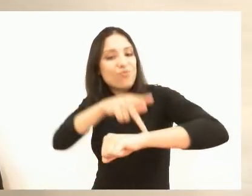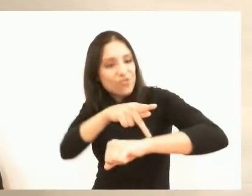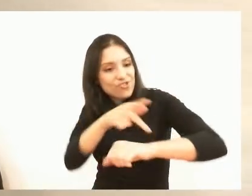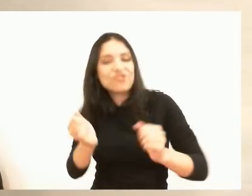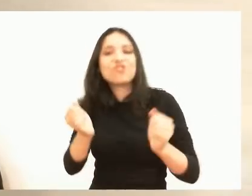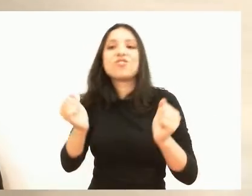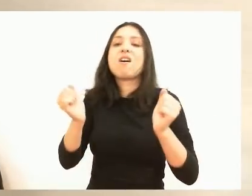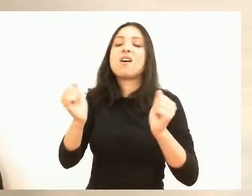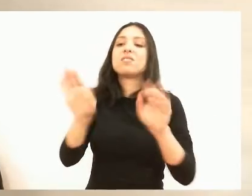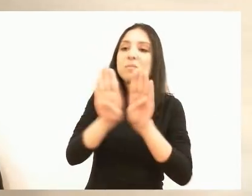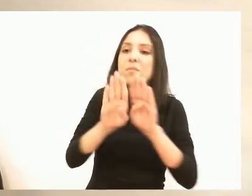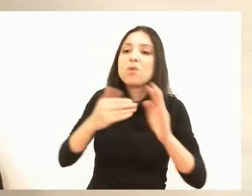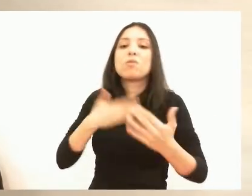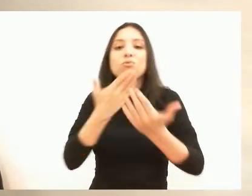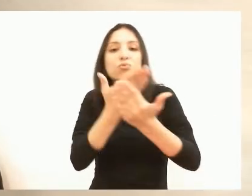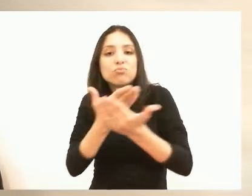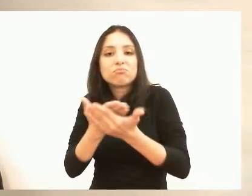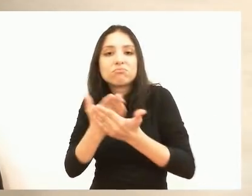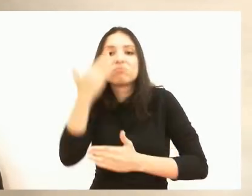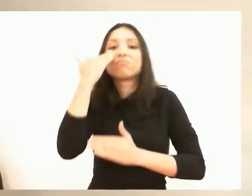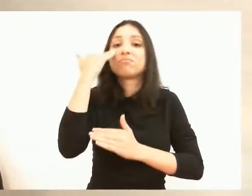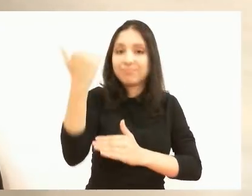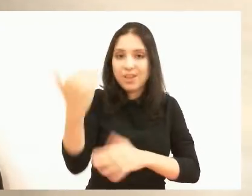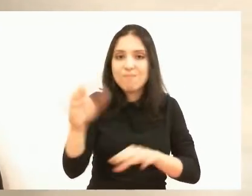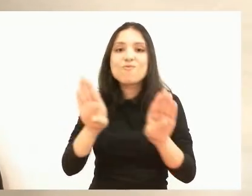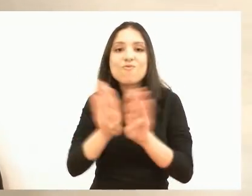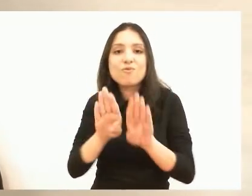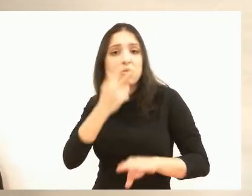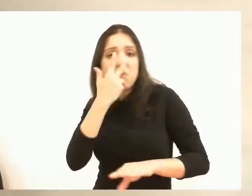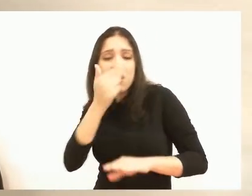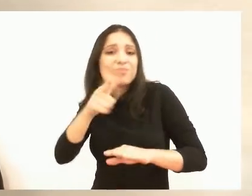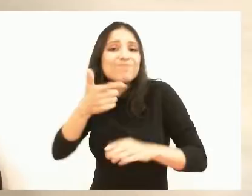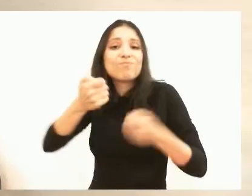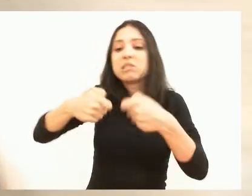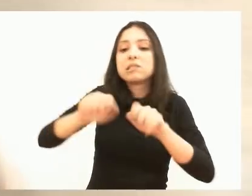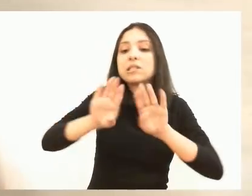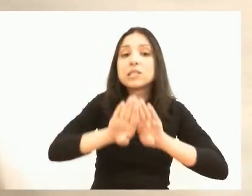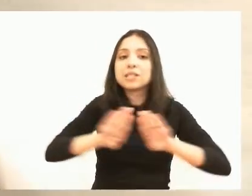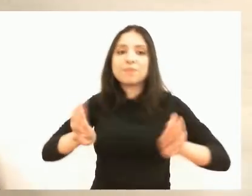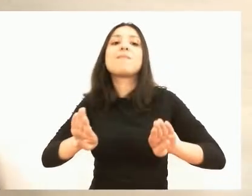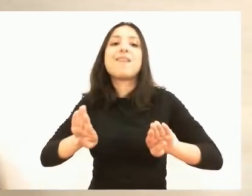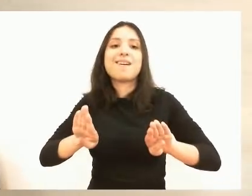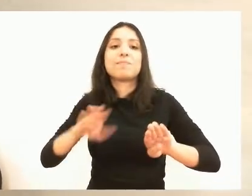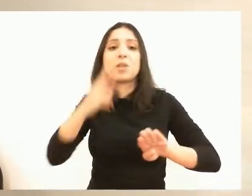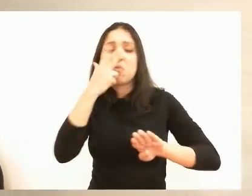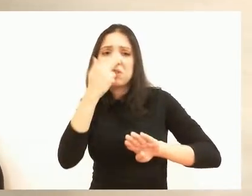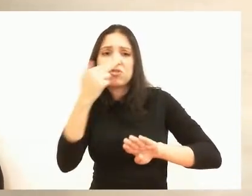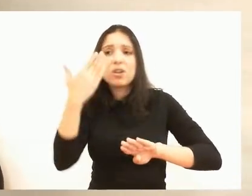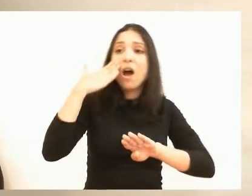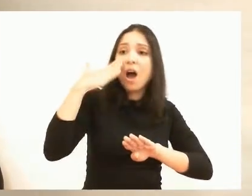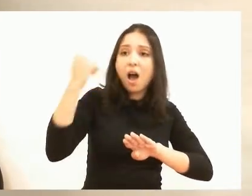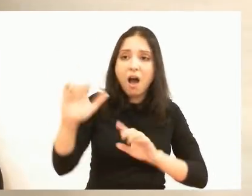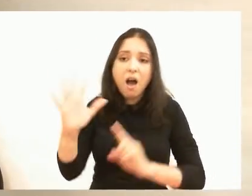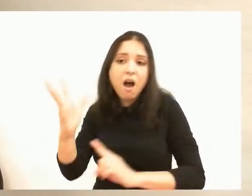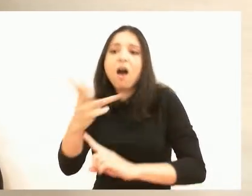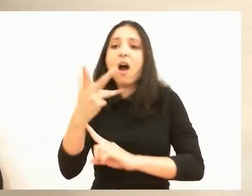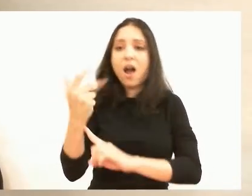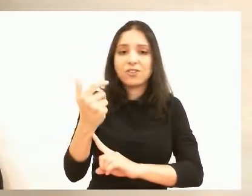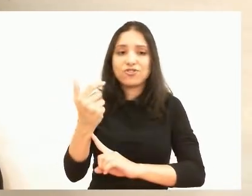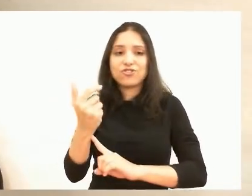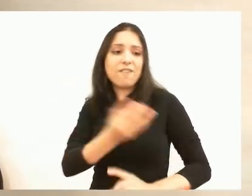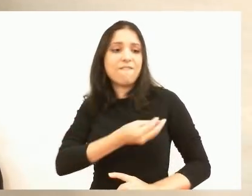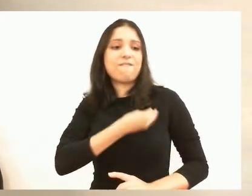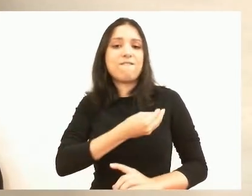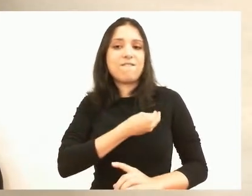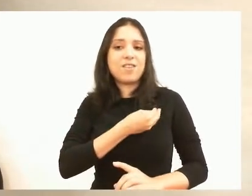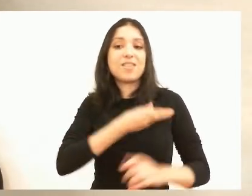e não tem muito essa separação e essa não separação entre a arte vida já é um dos princípios da